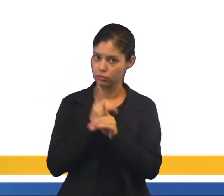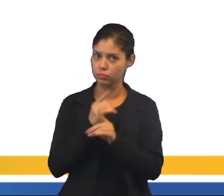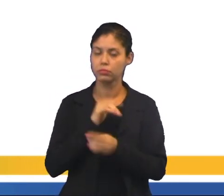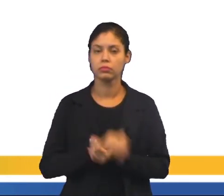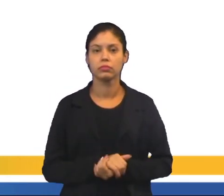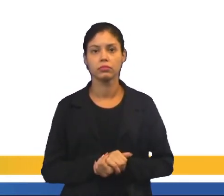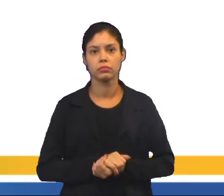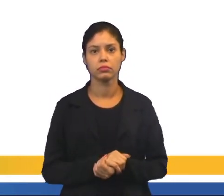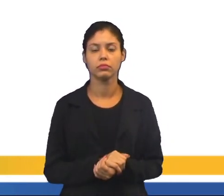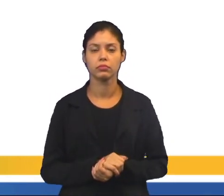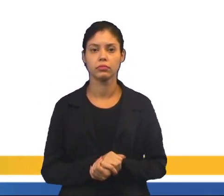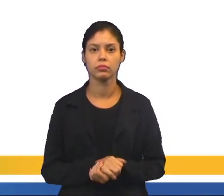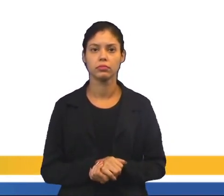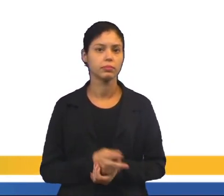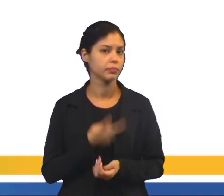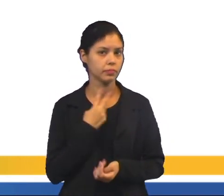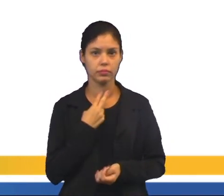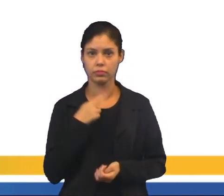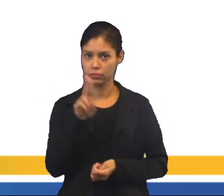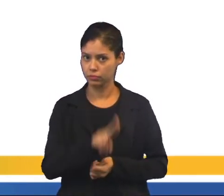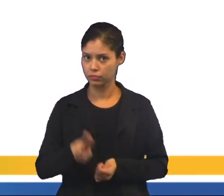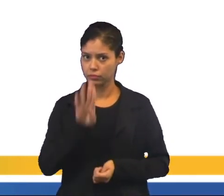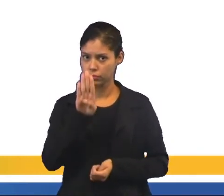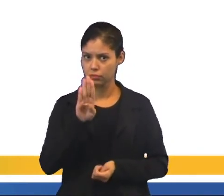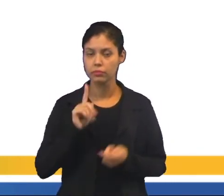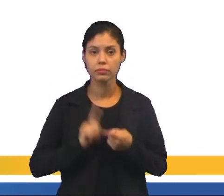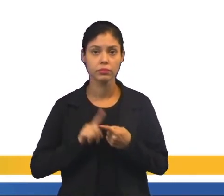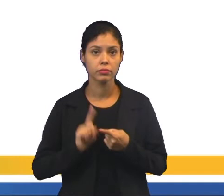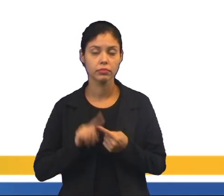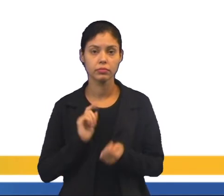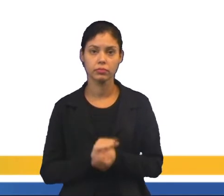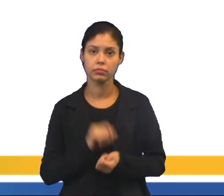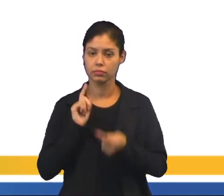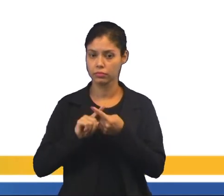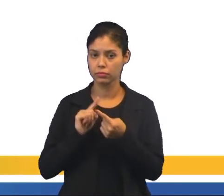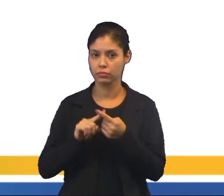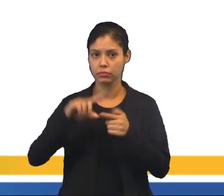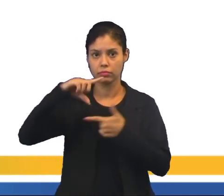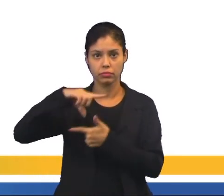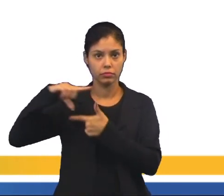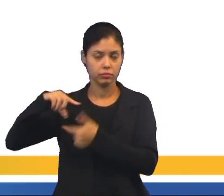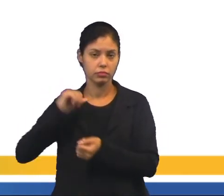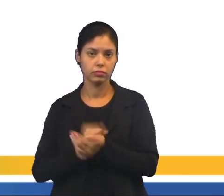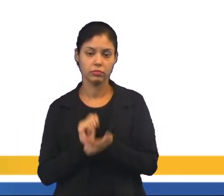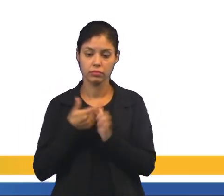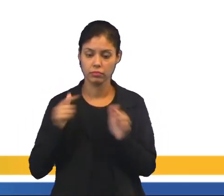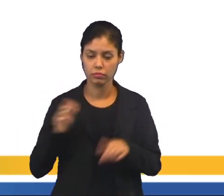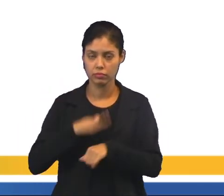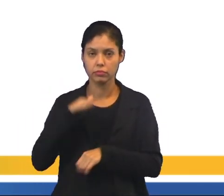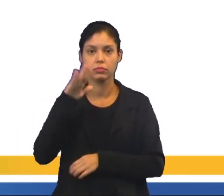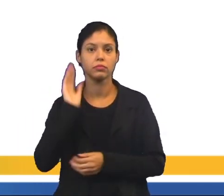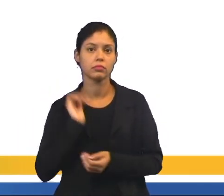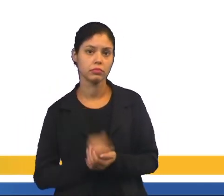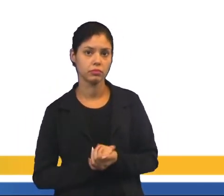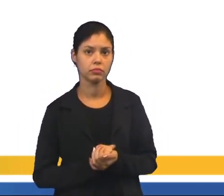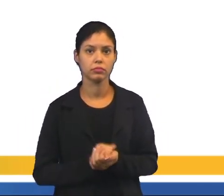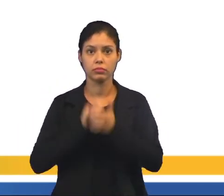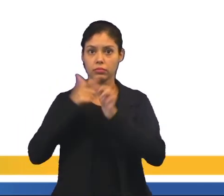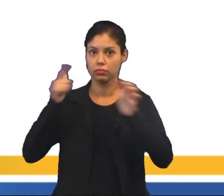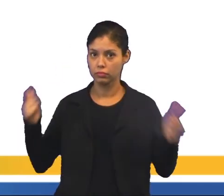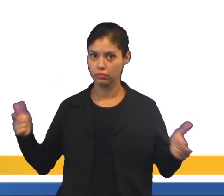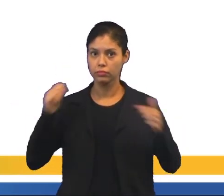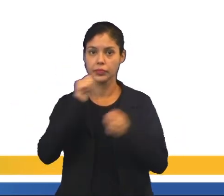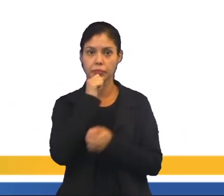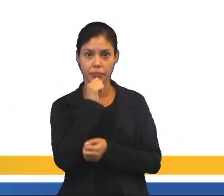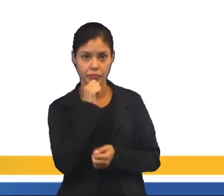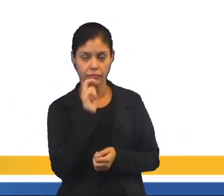né? Eu não posso usar B, por quê? Porque tem quadradinhos a mais. Então, se foi ampliado, além de não